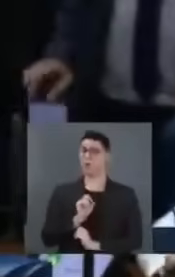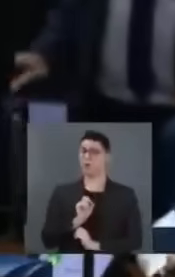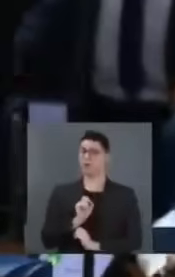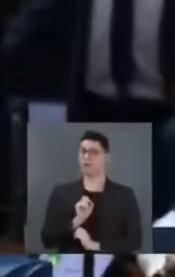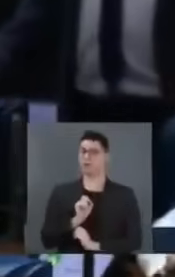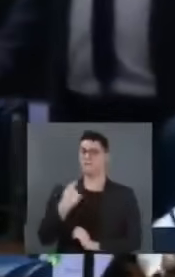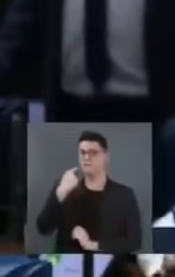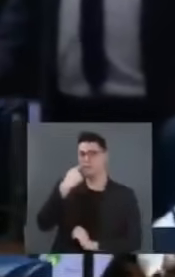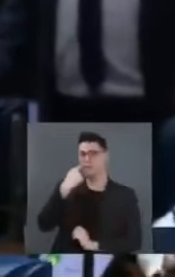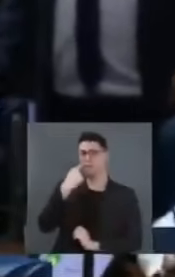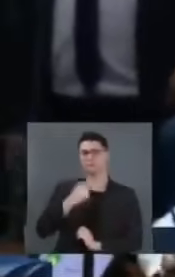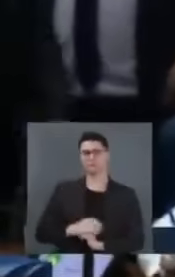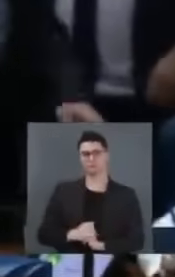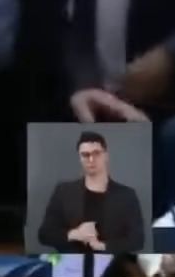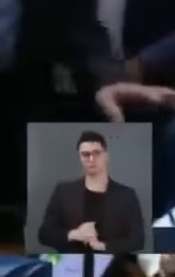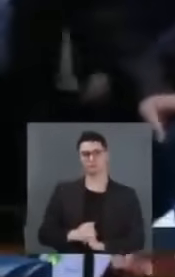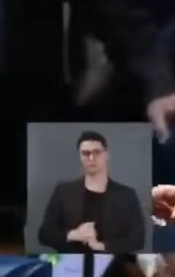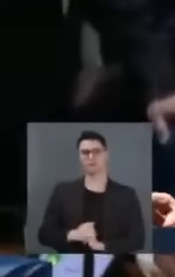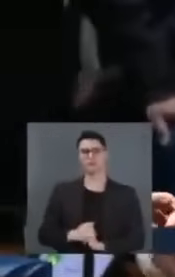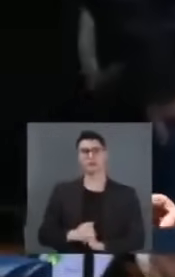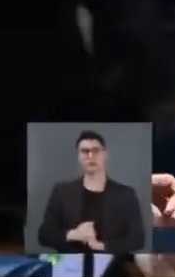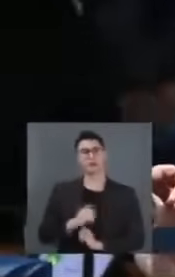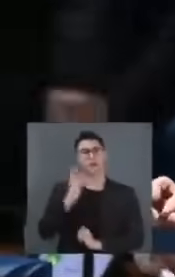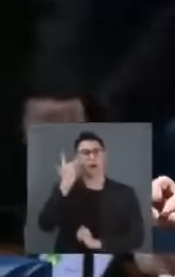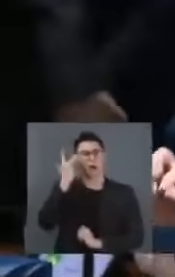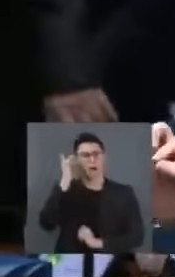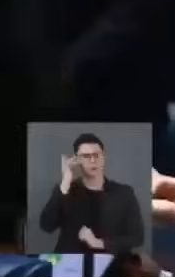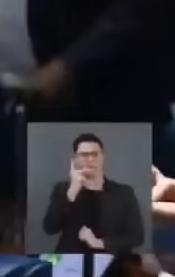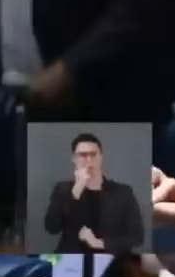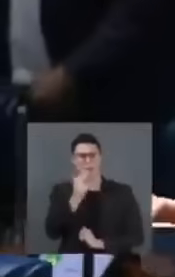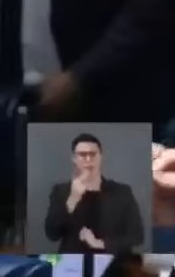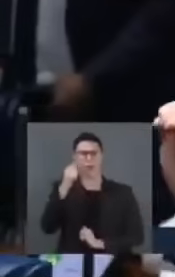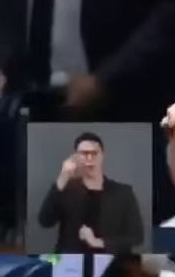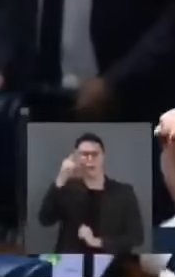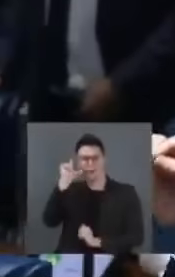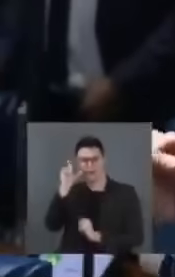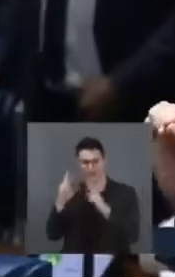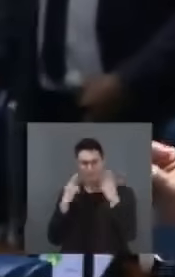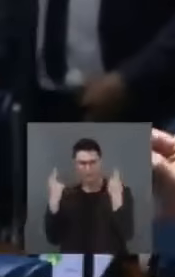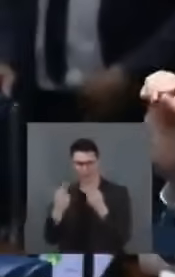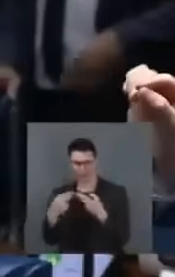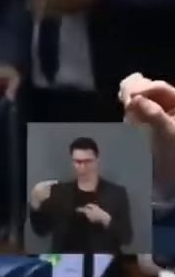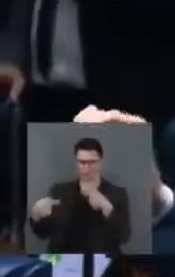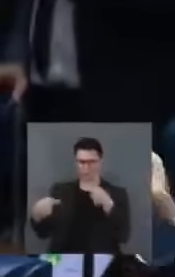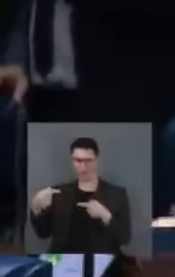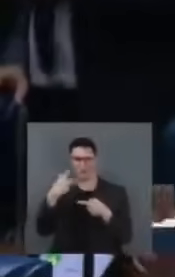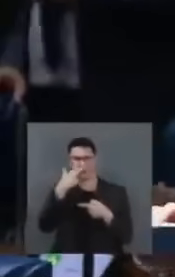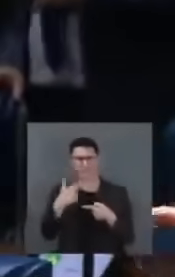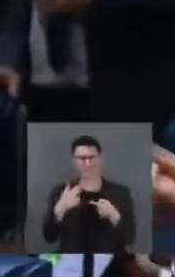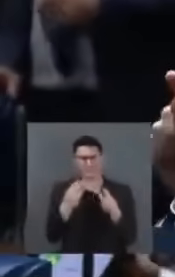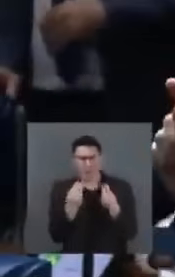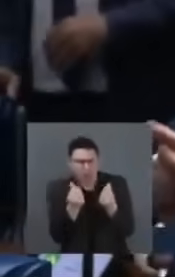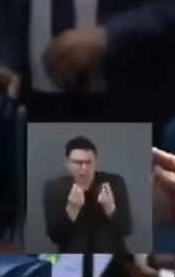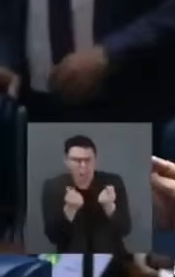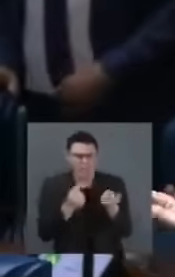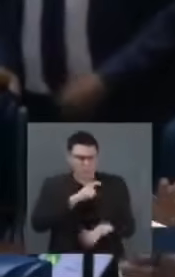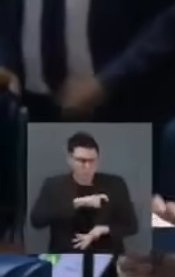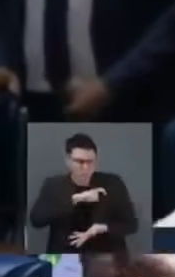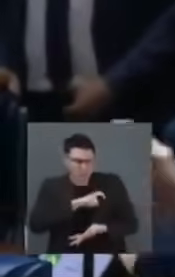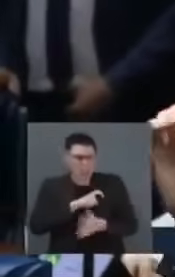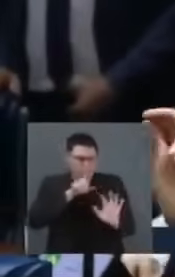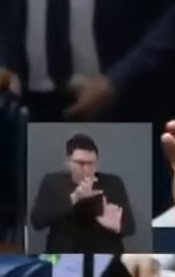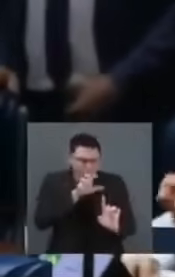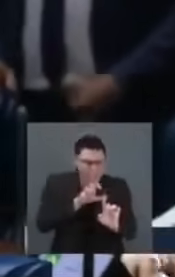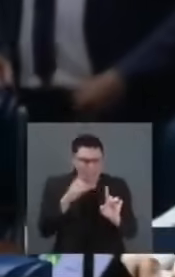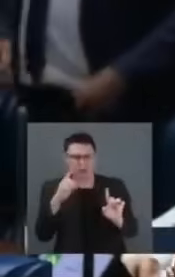e senador Rodrigo Pacheco. Eu acho que nós chegamos ontem uma demonstração de um grau de psicopatia, talvez até de um